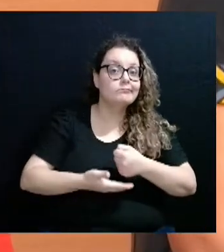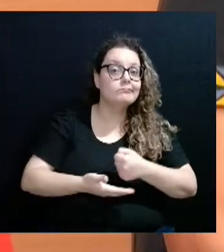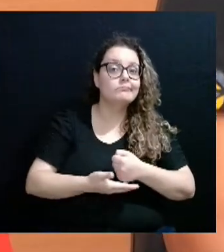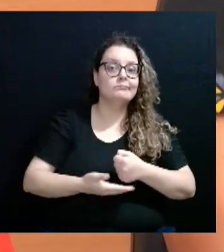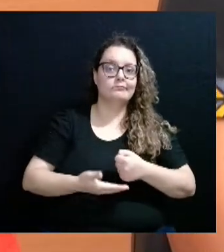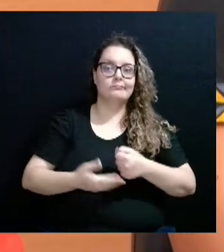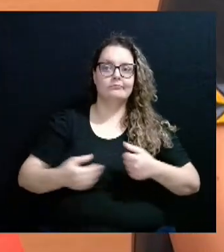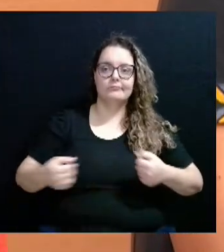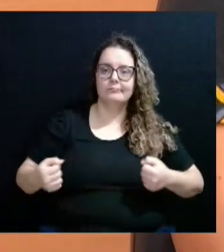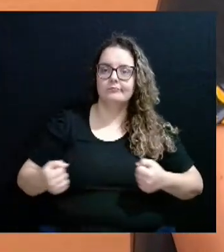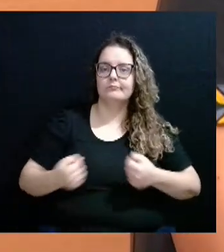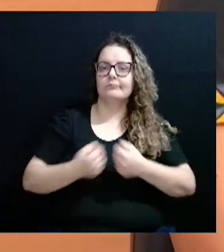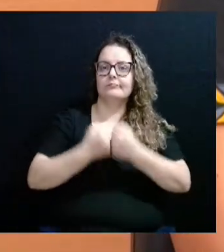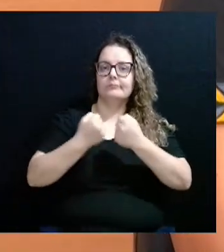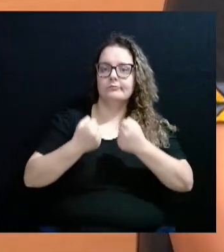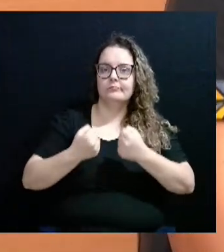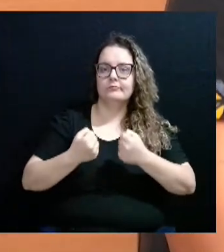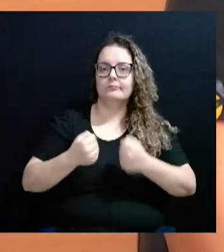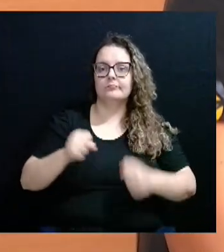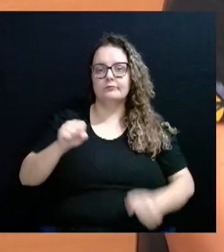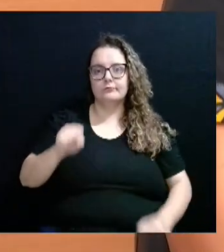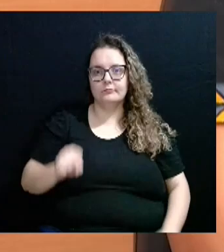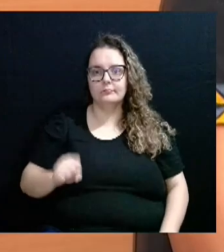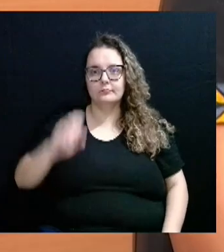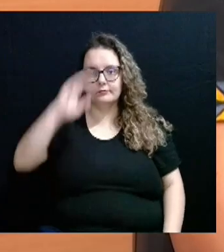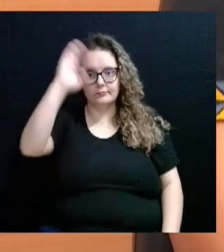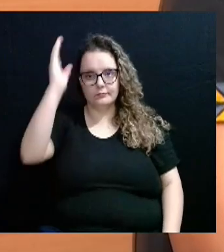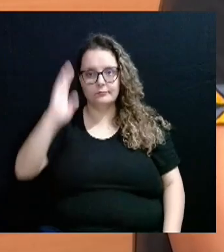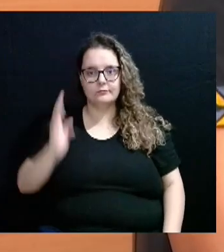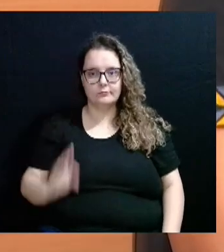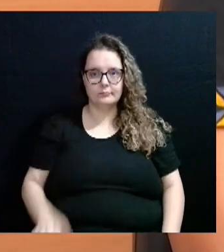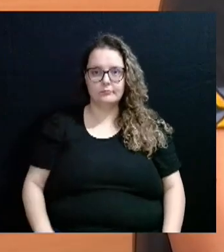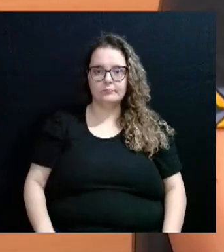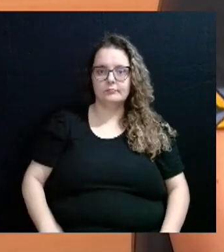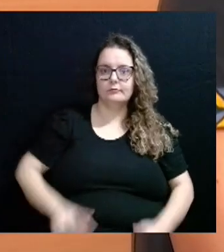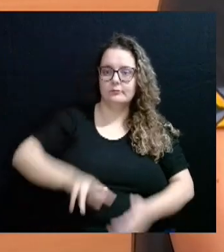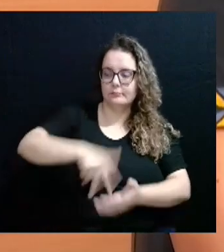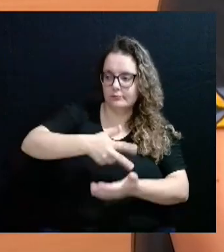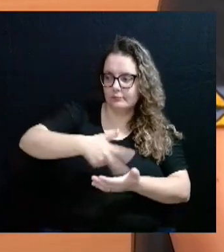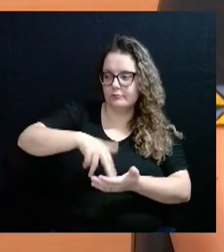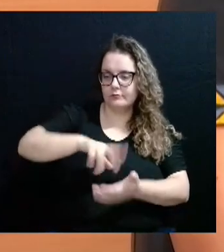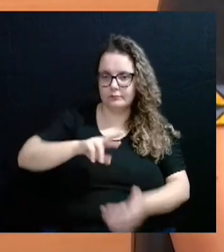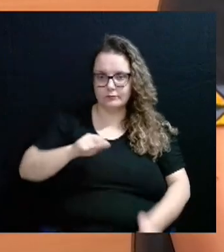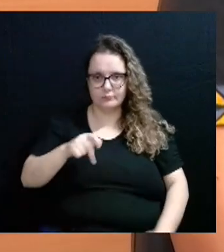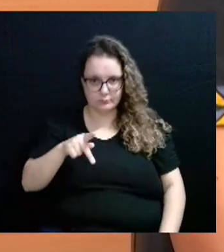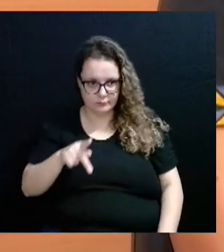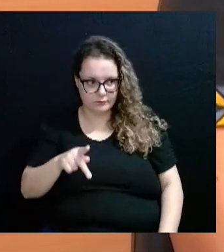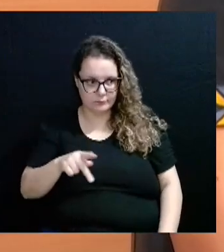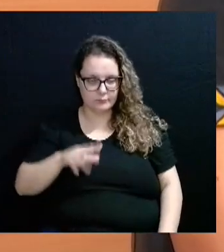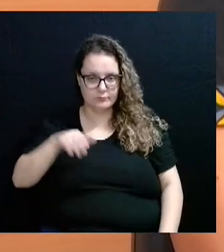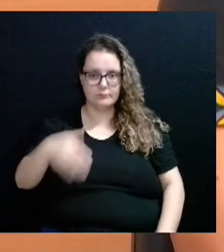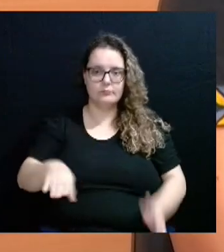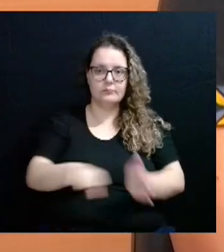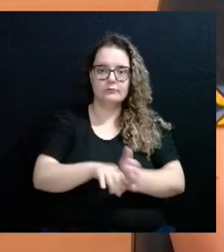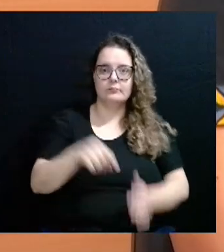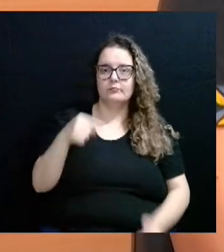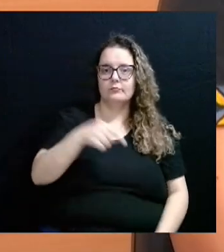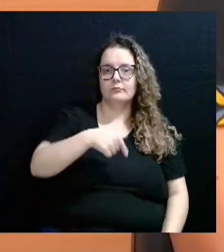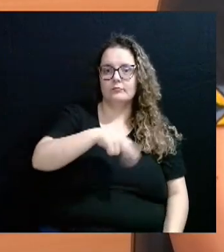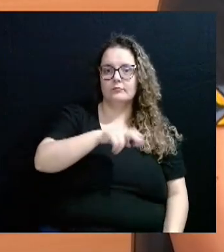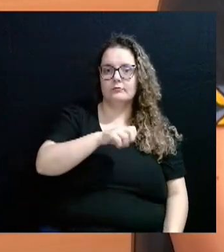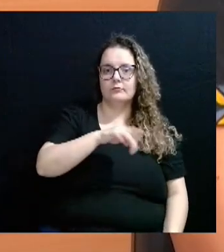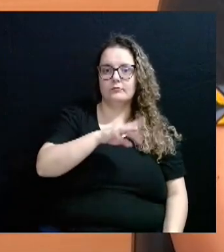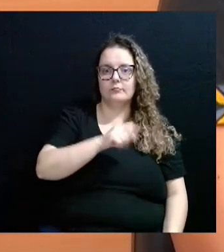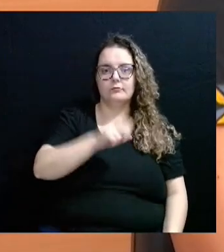no sul do Brasil. E o rap, quando chegou lá na minha quebrada, eu lembro até hoje, a primeira vez que eu